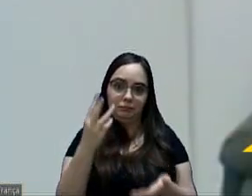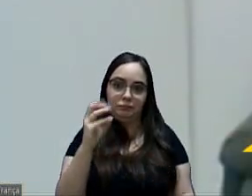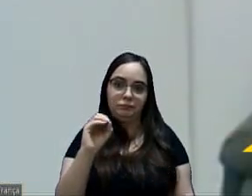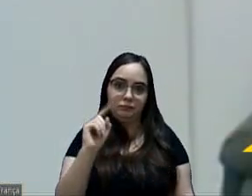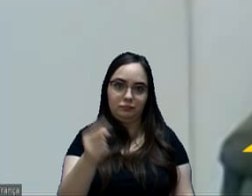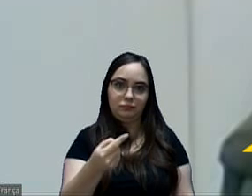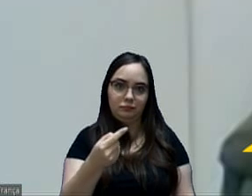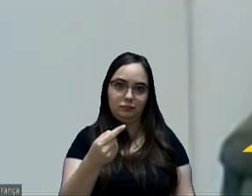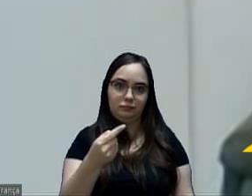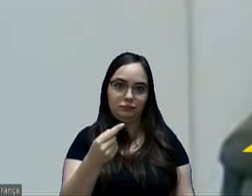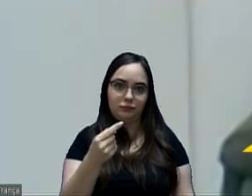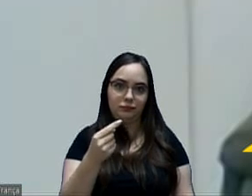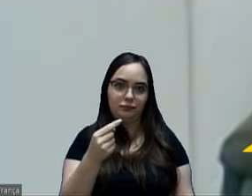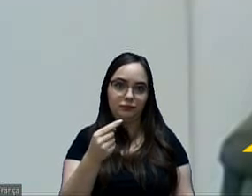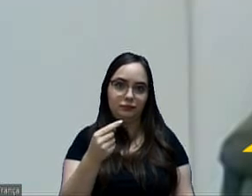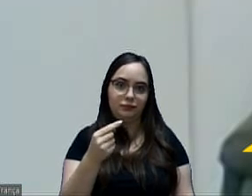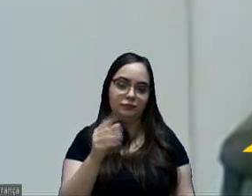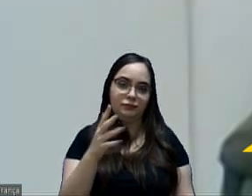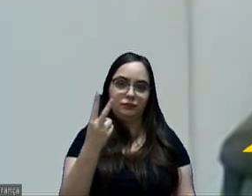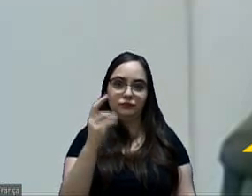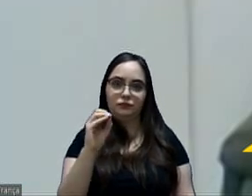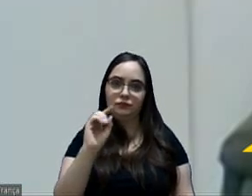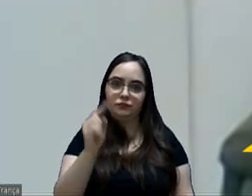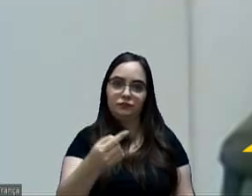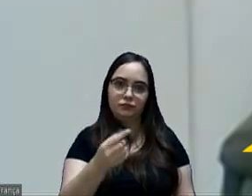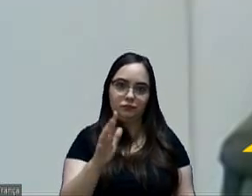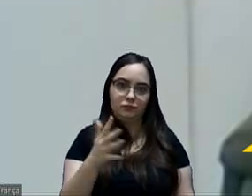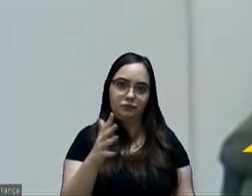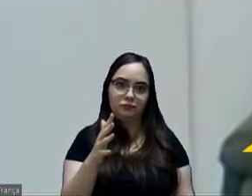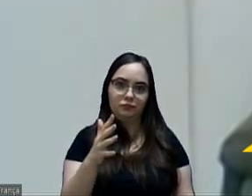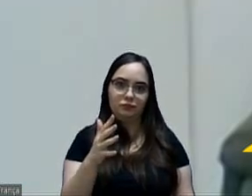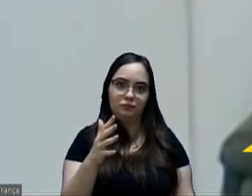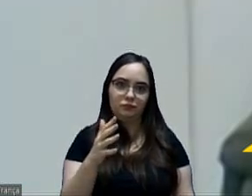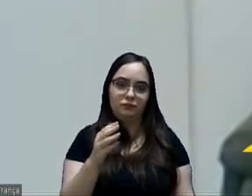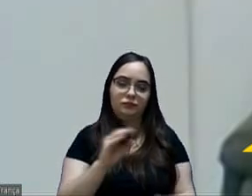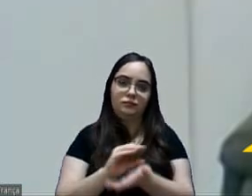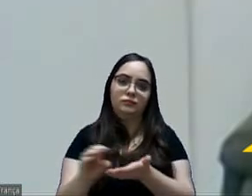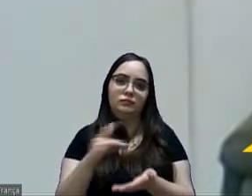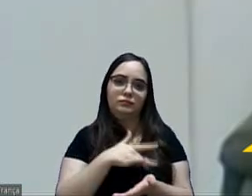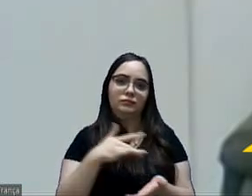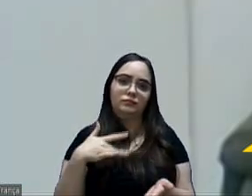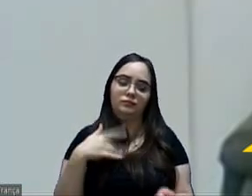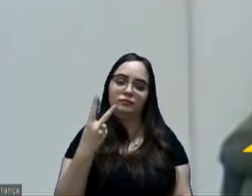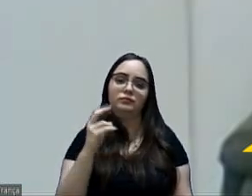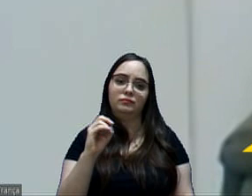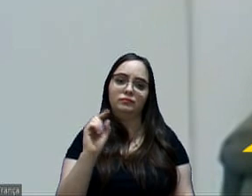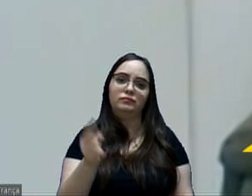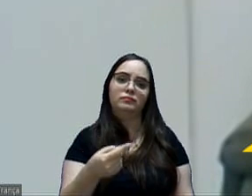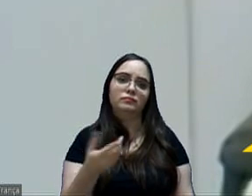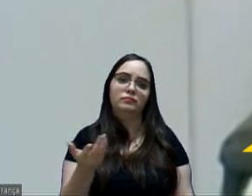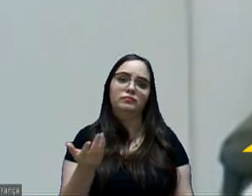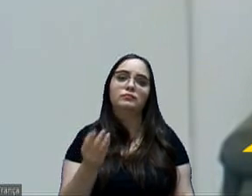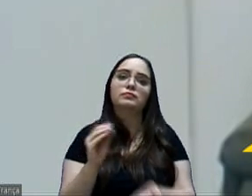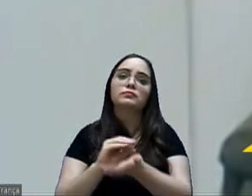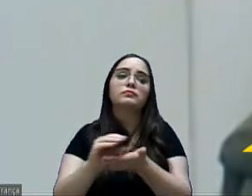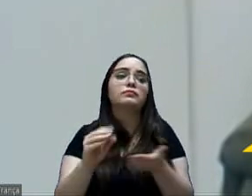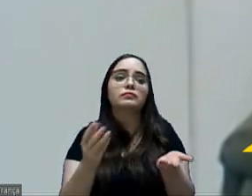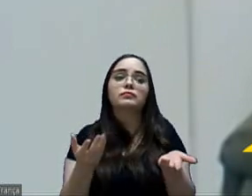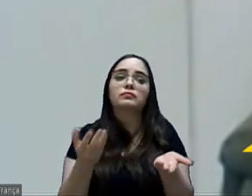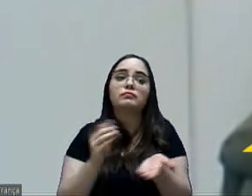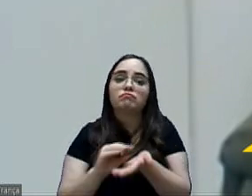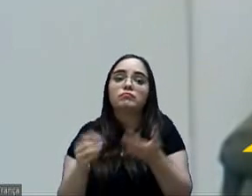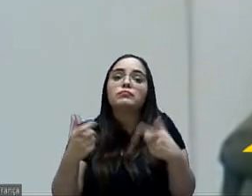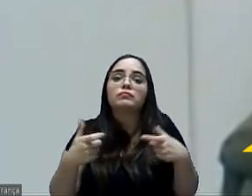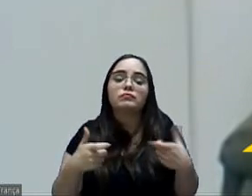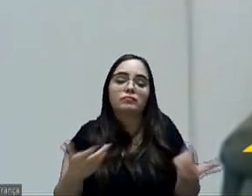poucos milhões, pelo menos por volta de 20 milhões, já é destinado à saúde, mais de 20 milhões já é destinado à saúde. Então, vai tirar da saúde para pôr na